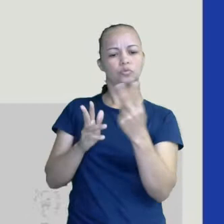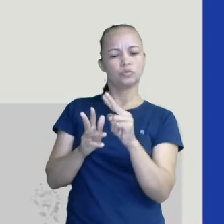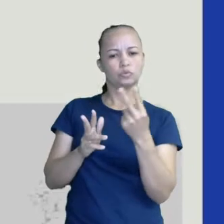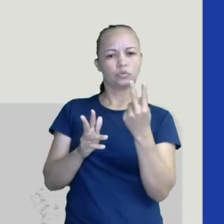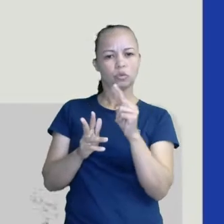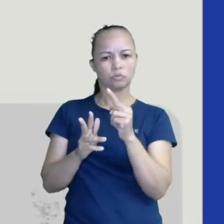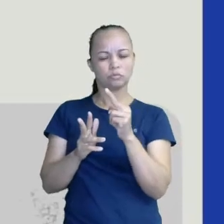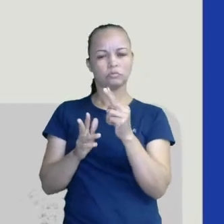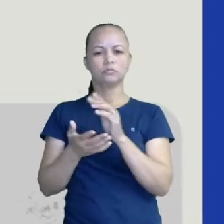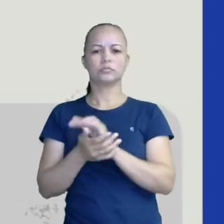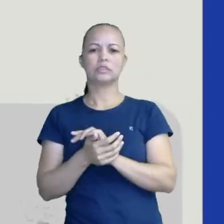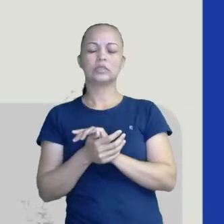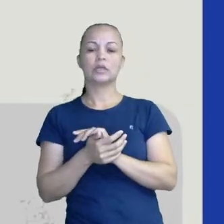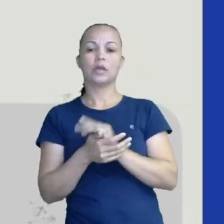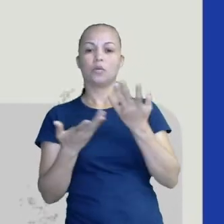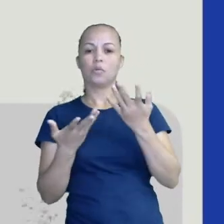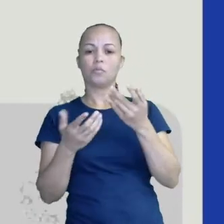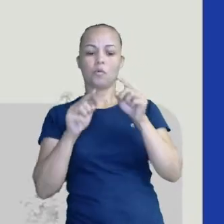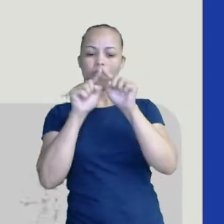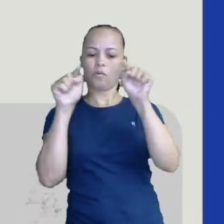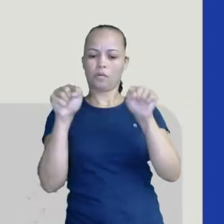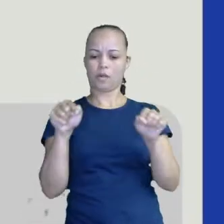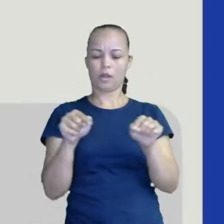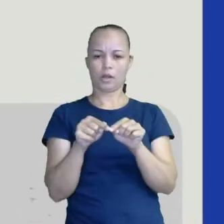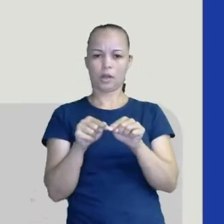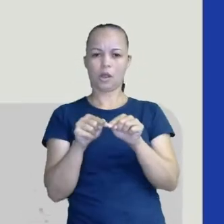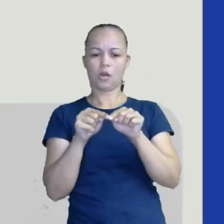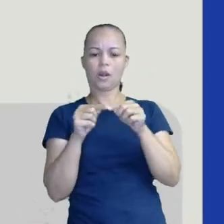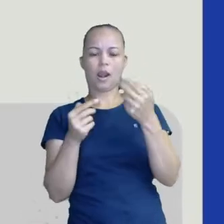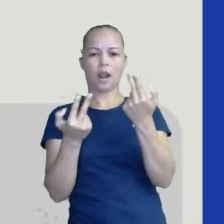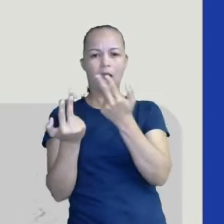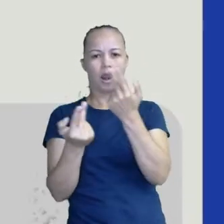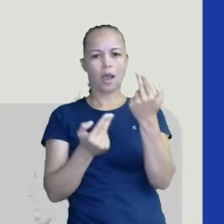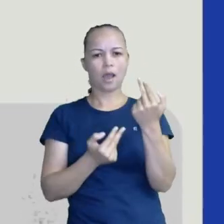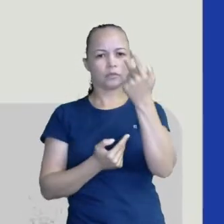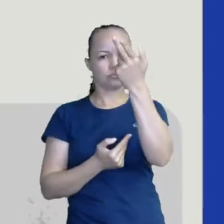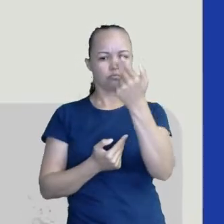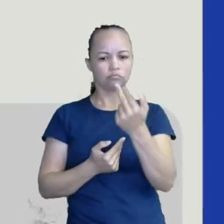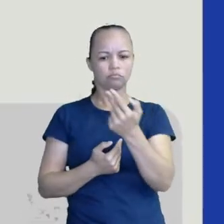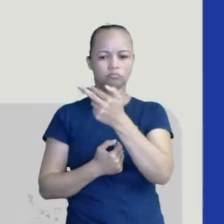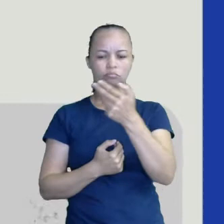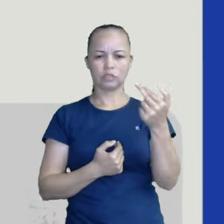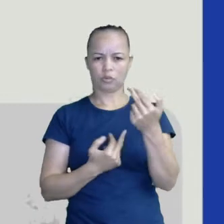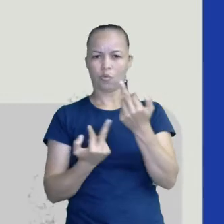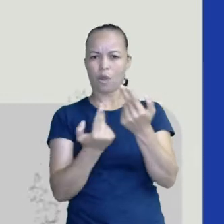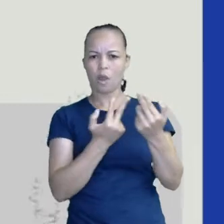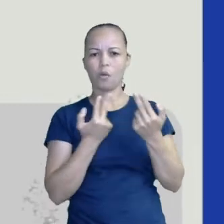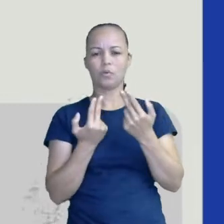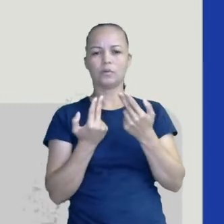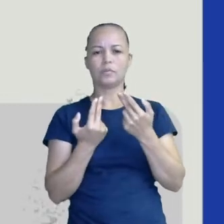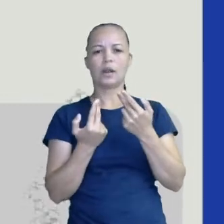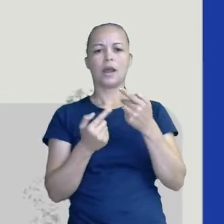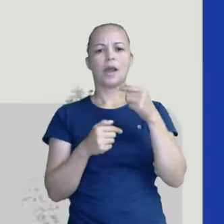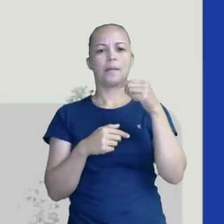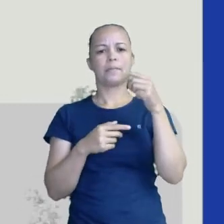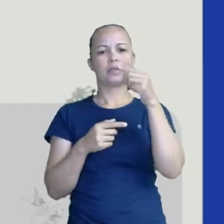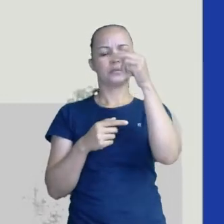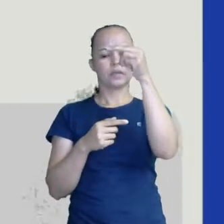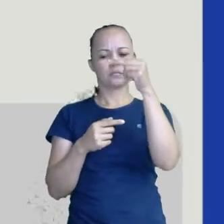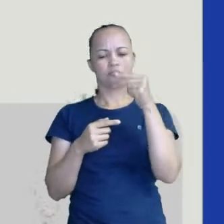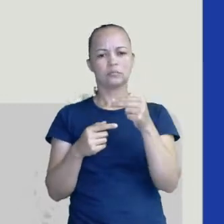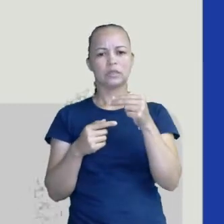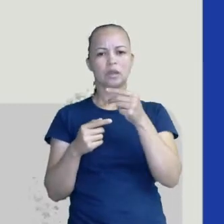como quadrado ele tem lados iguais basta pegar a medida de um dos lados e